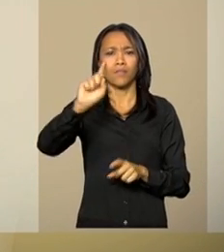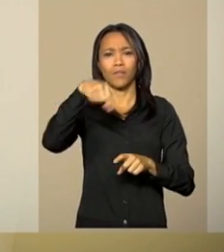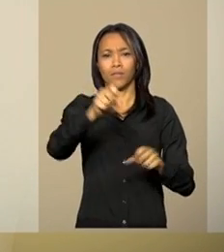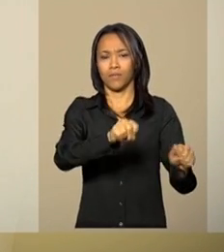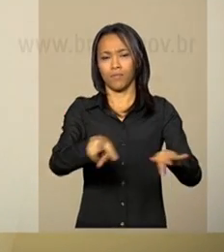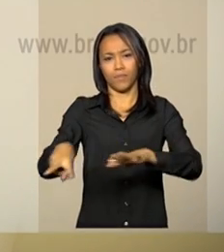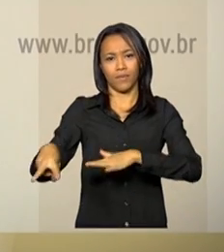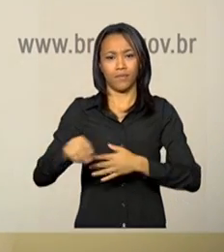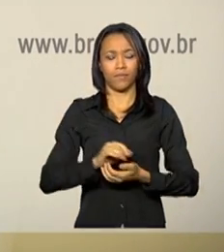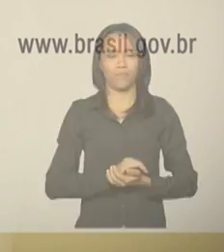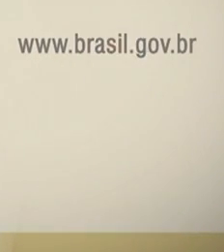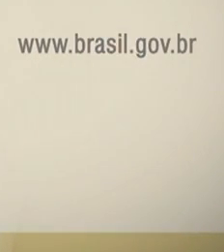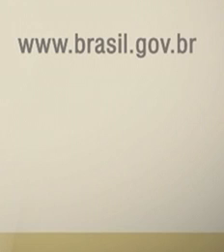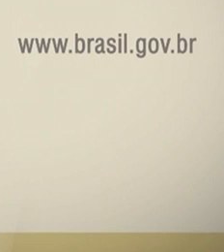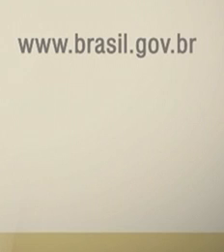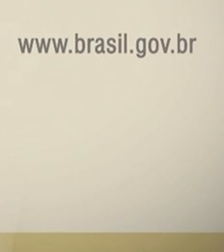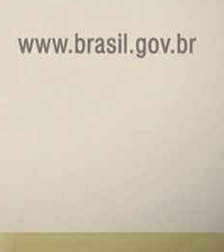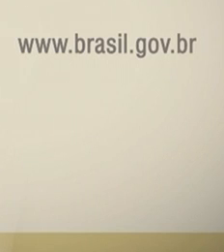vem.